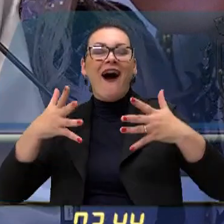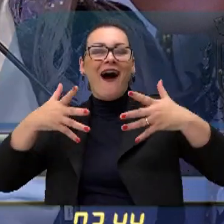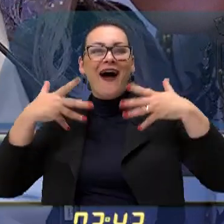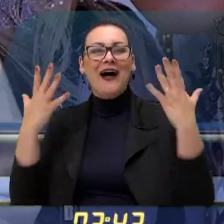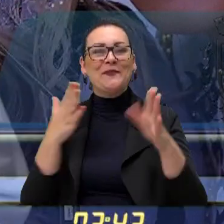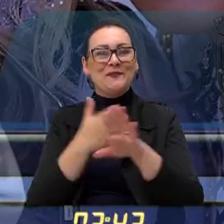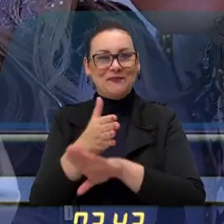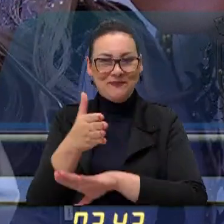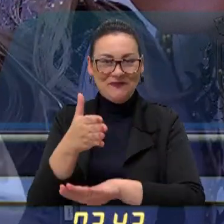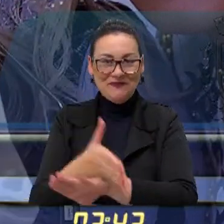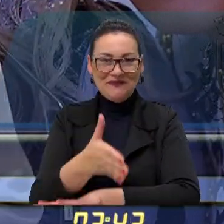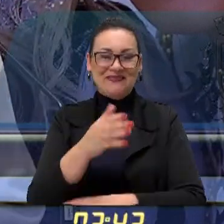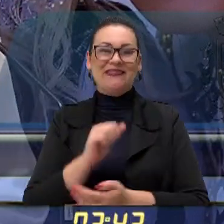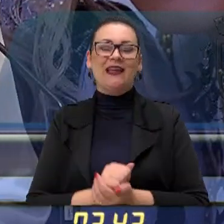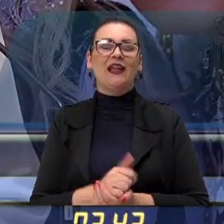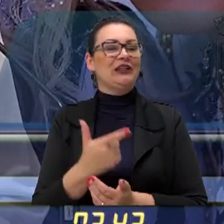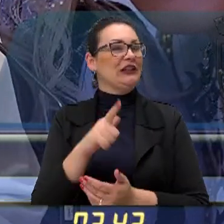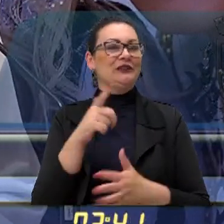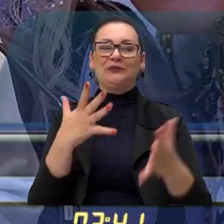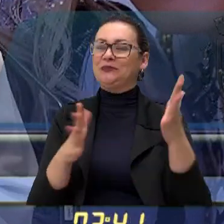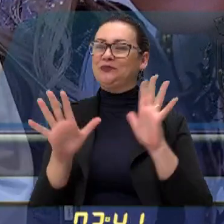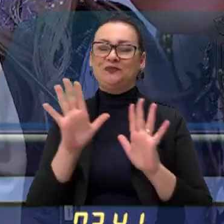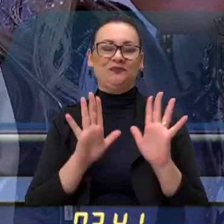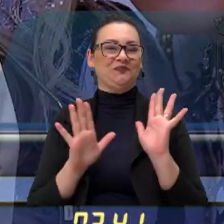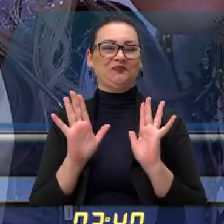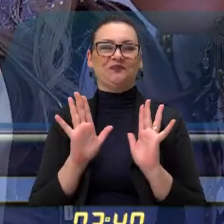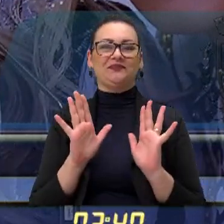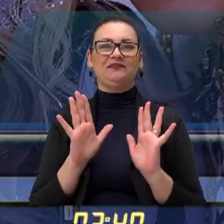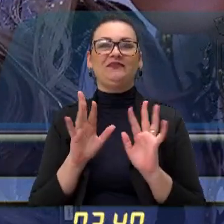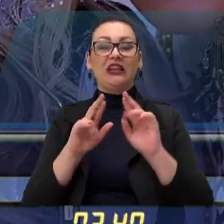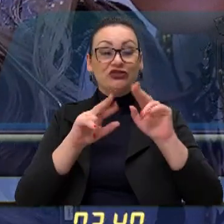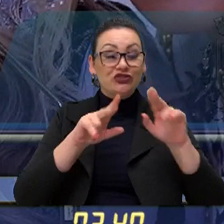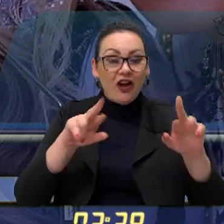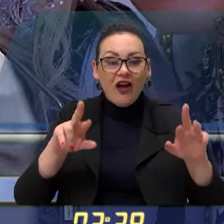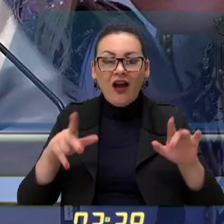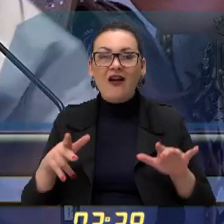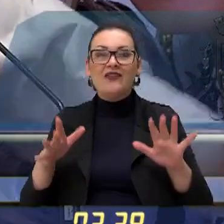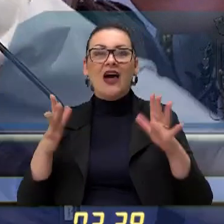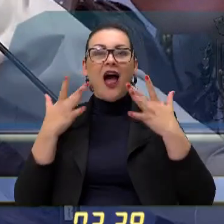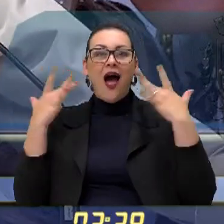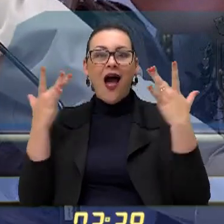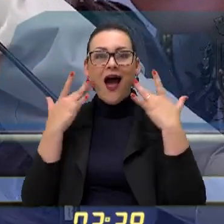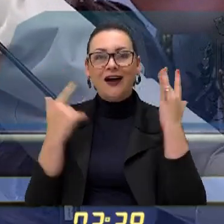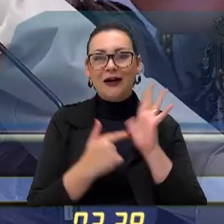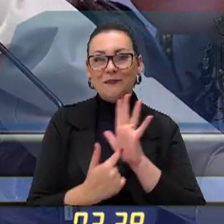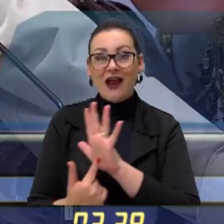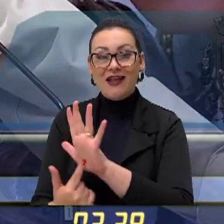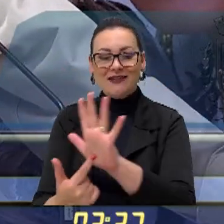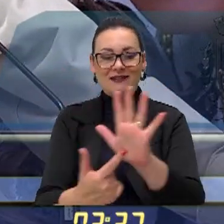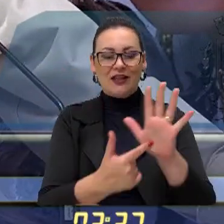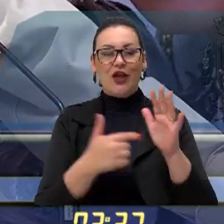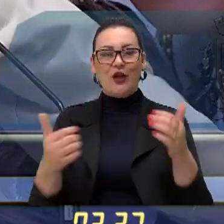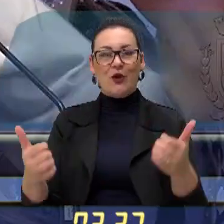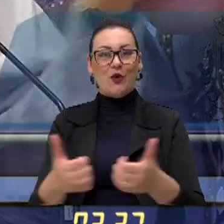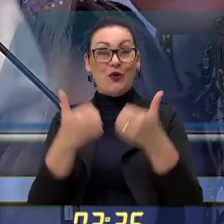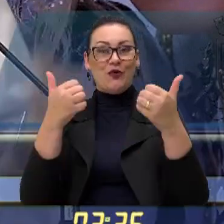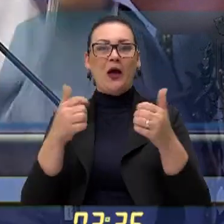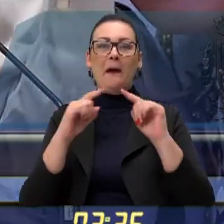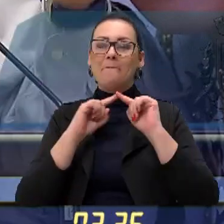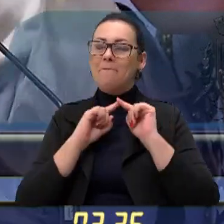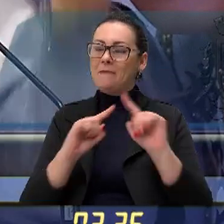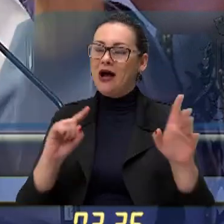desses participantes. Sem dúvida, nós temos diversos artistas que se apresentam aqui ao longo da Oktoberfest, mas